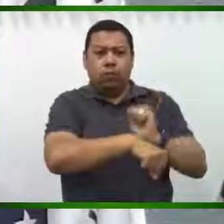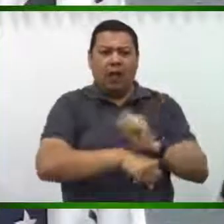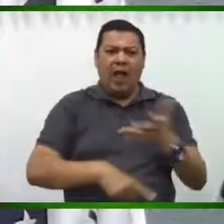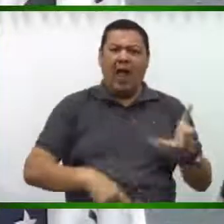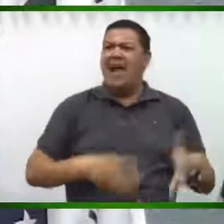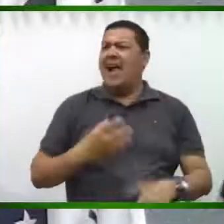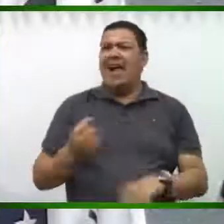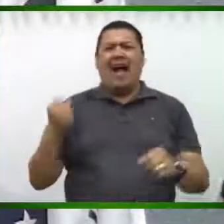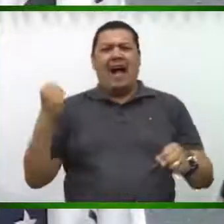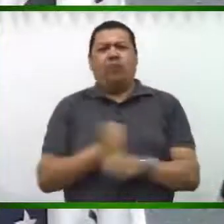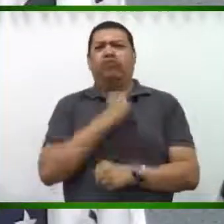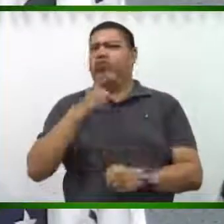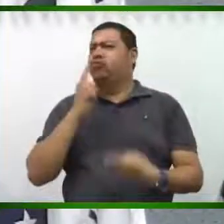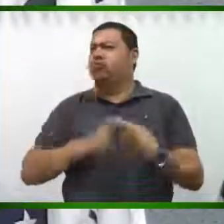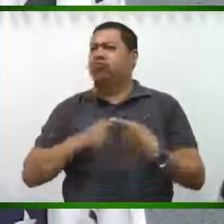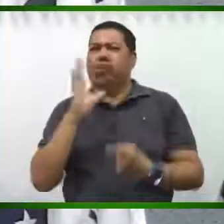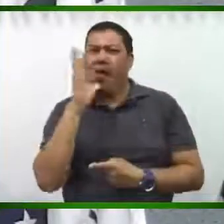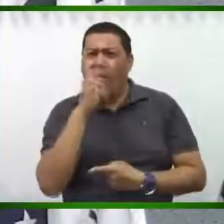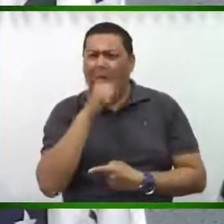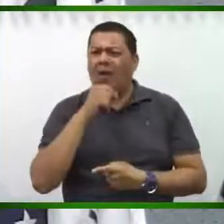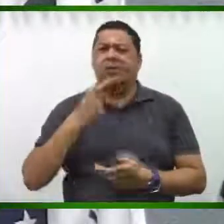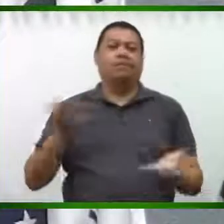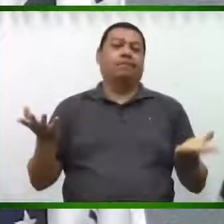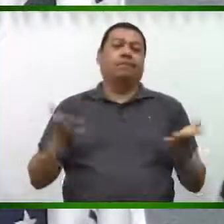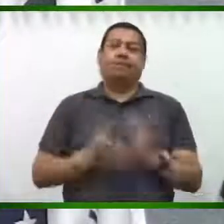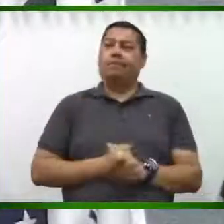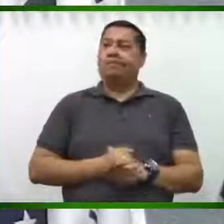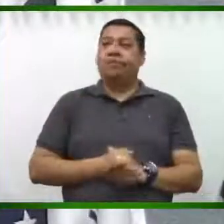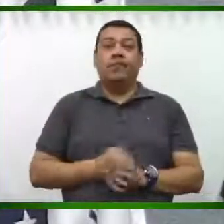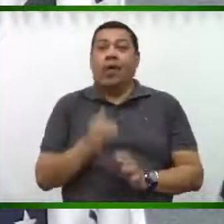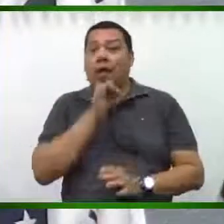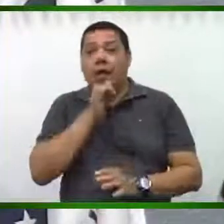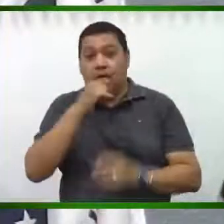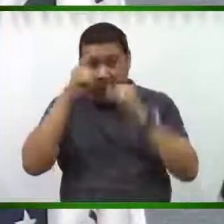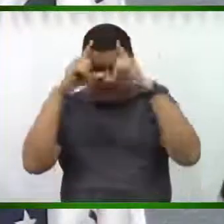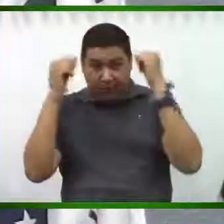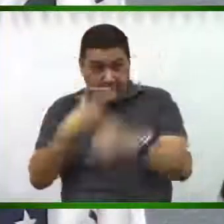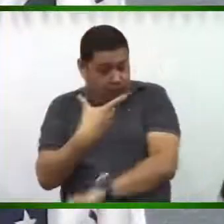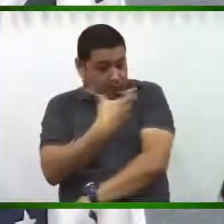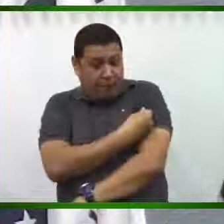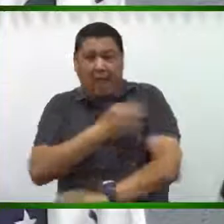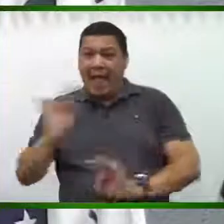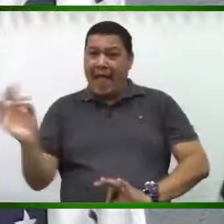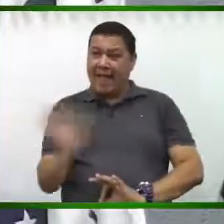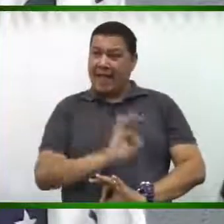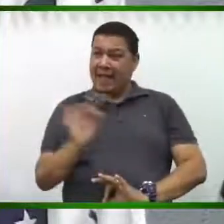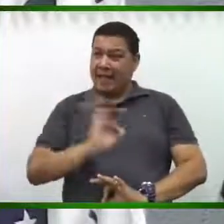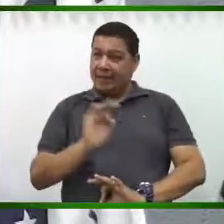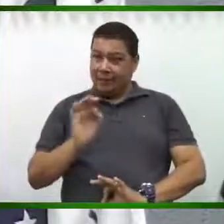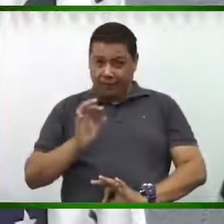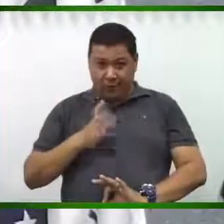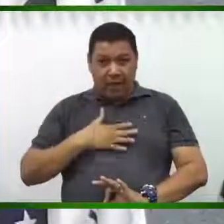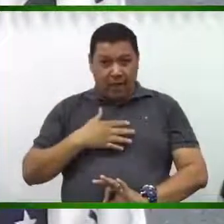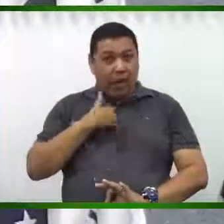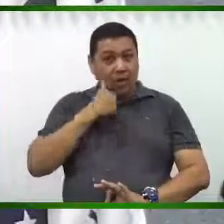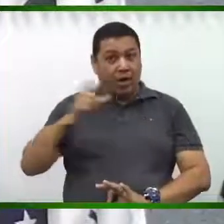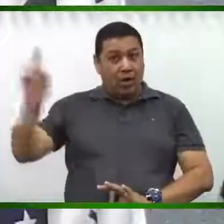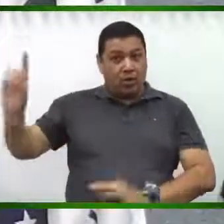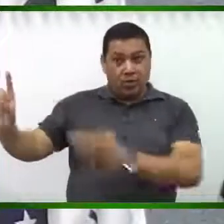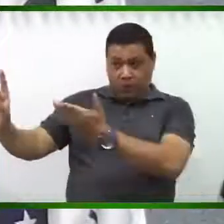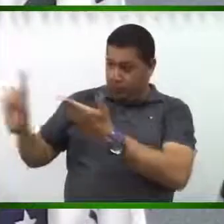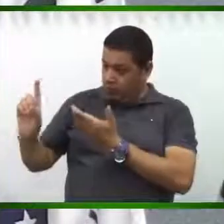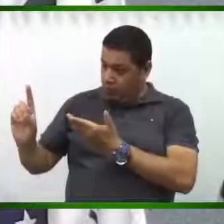postinho. Não temos enfermeiro para aplicar a vacina. E conversando com a diretora,